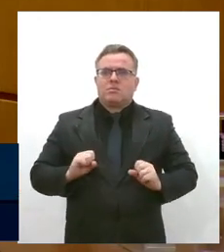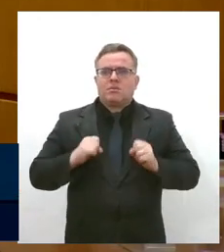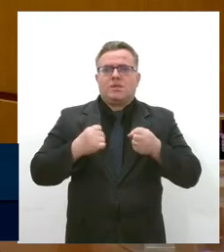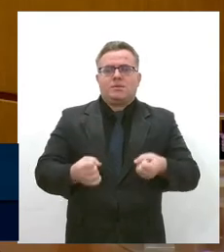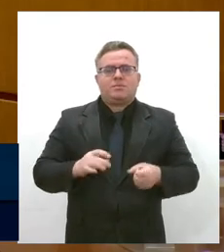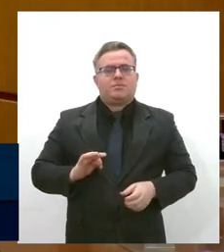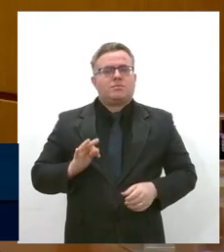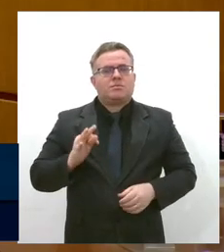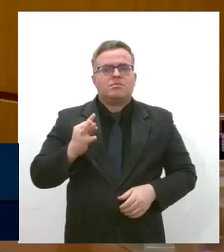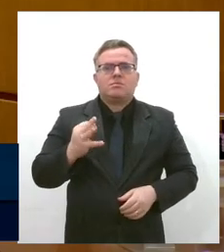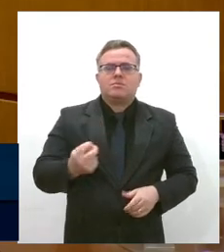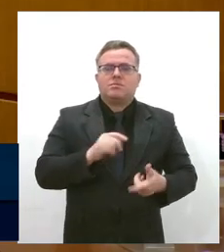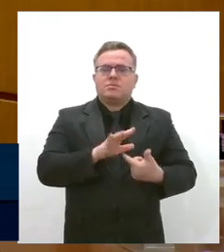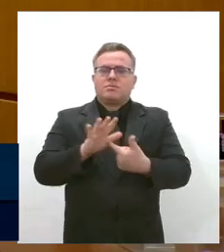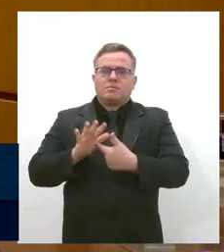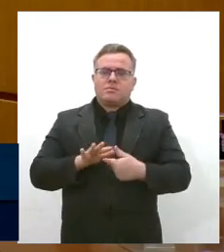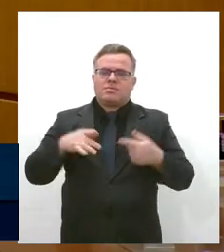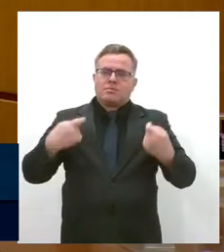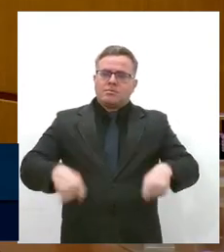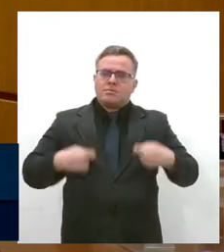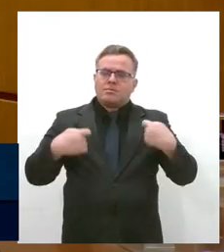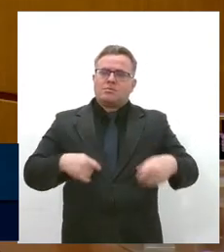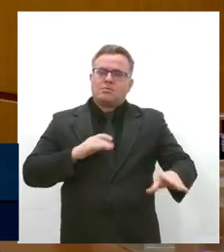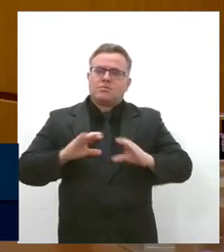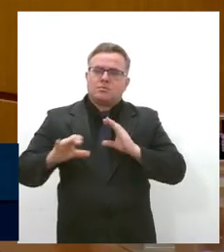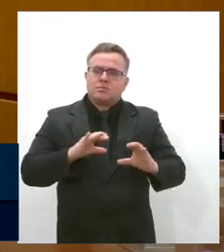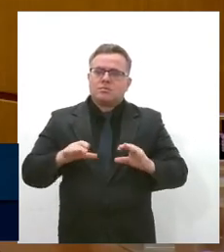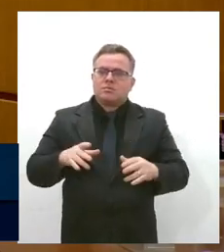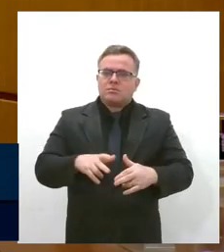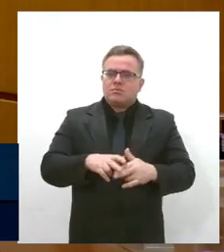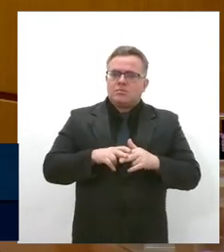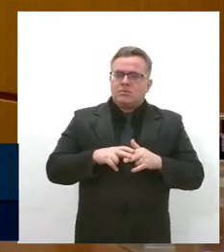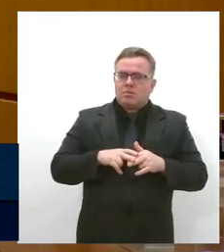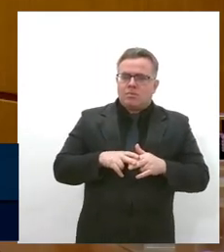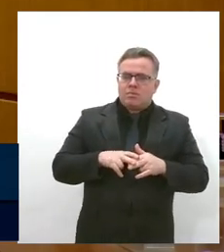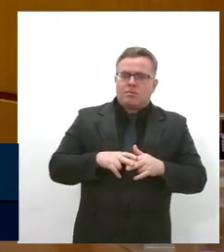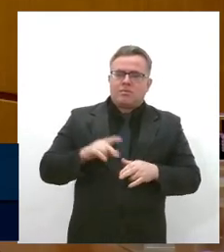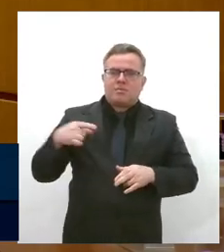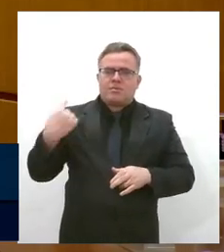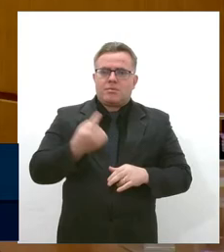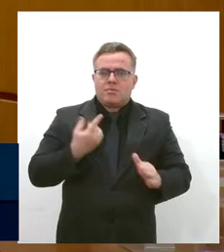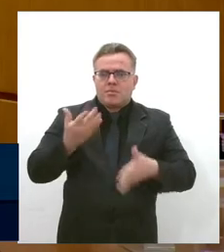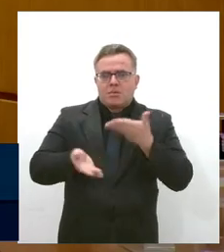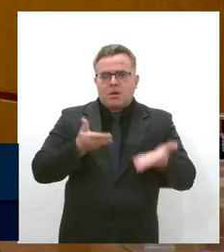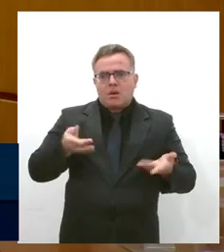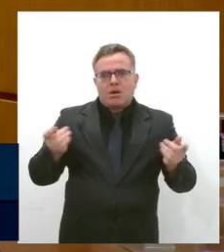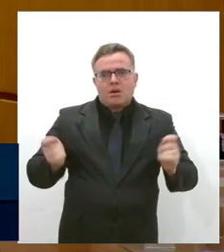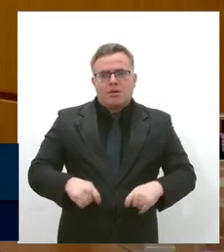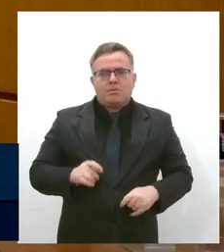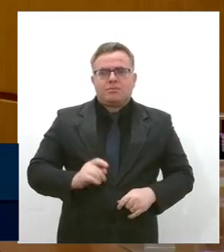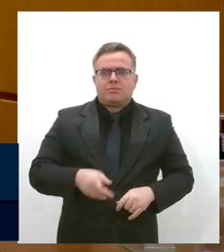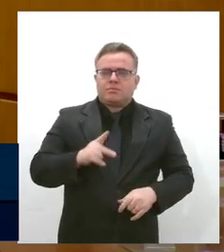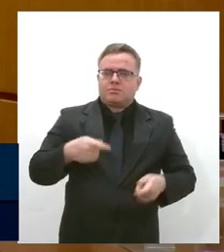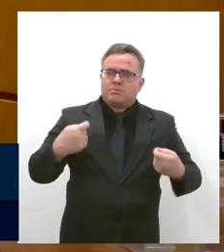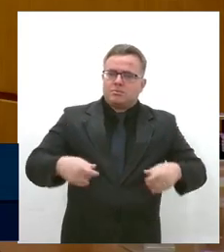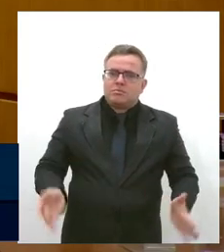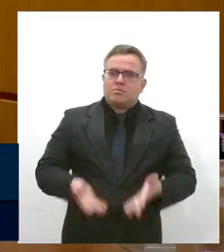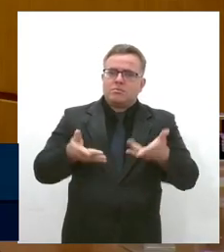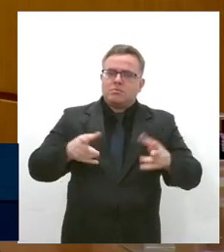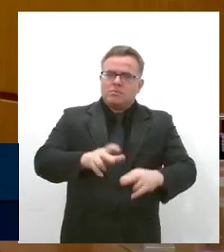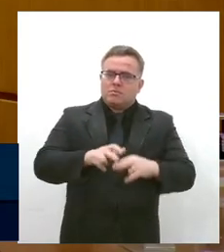na nossa comunicação e, claro, no nosso aperfeiçoamento intelectual, tem que ser estimulada. Por isso eu trago aqui a